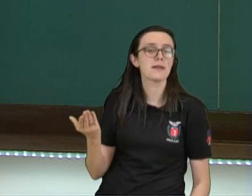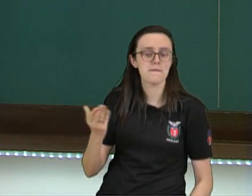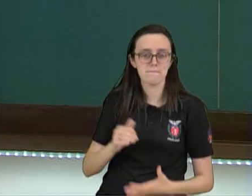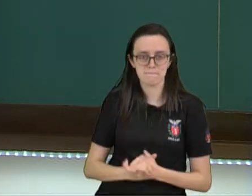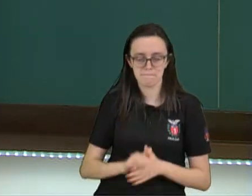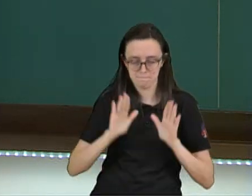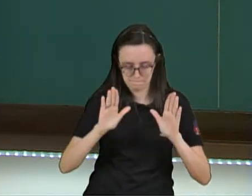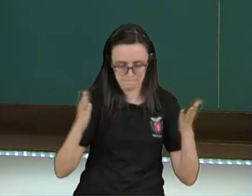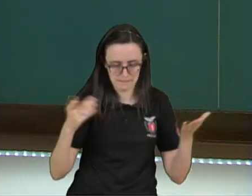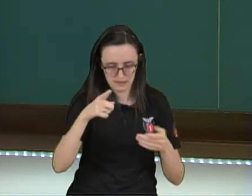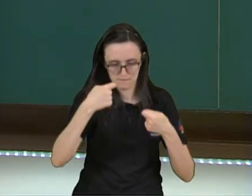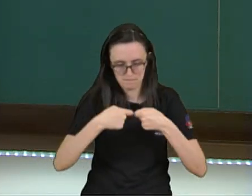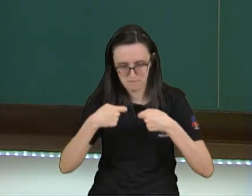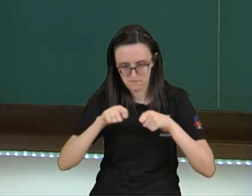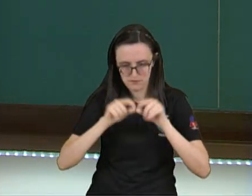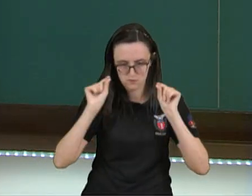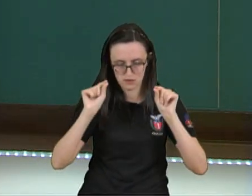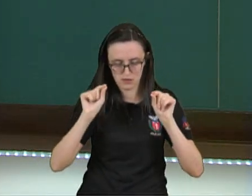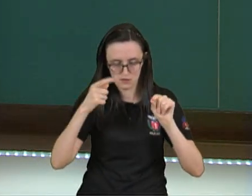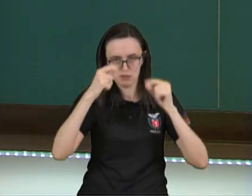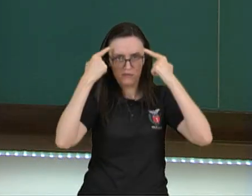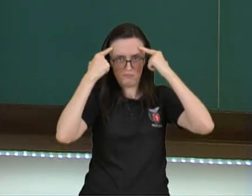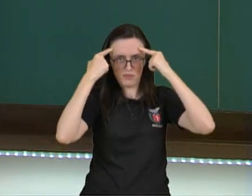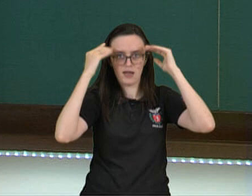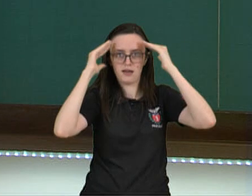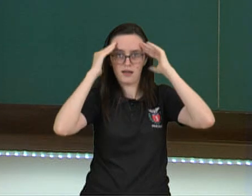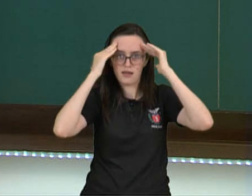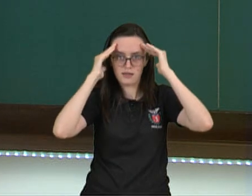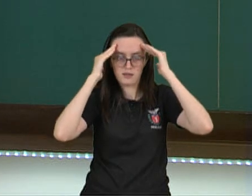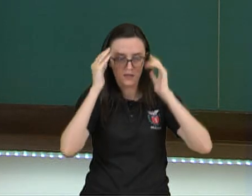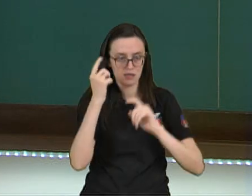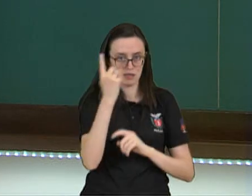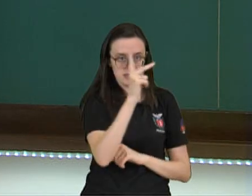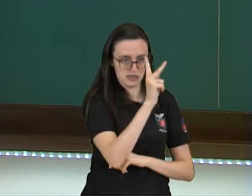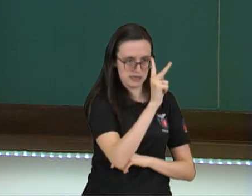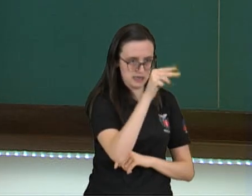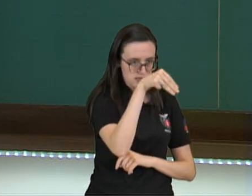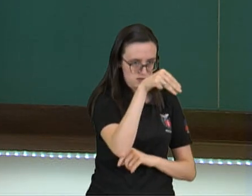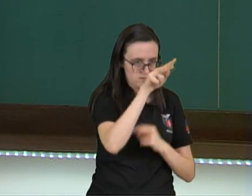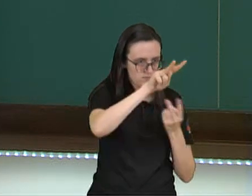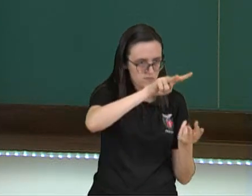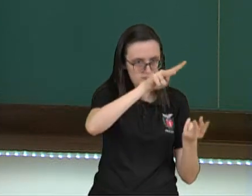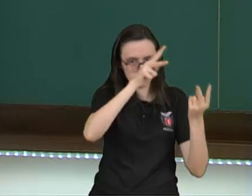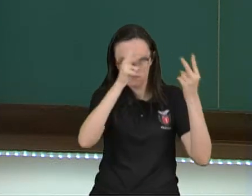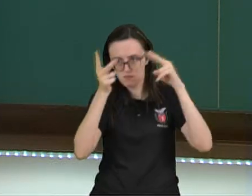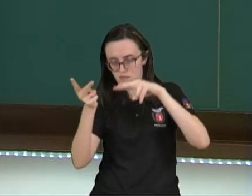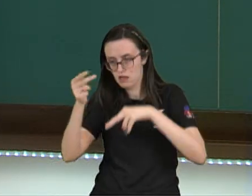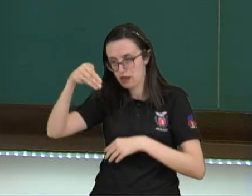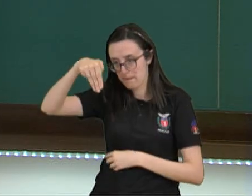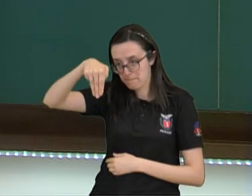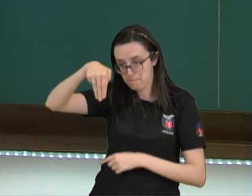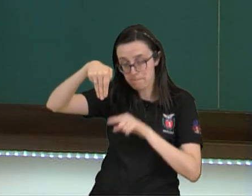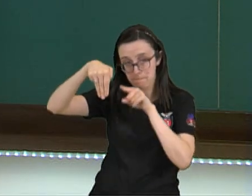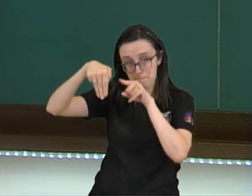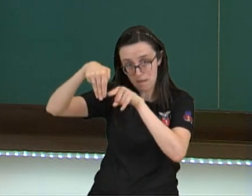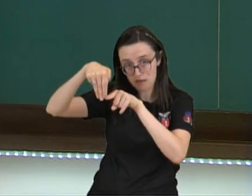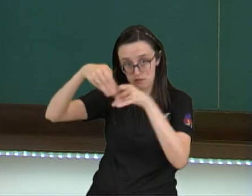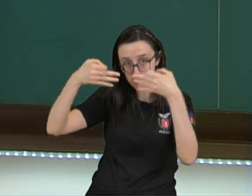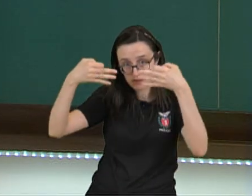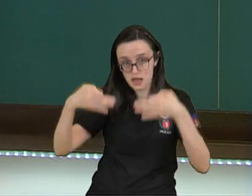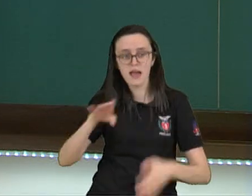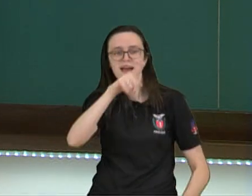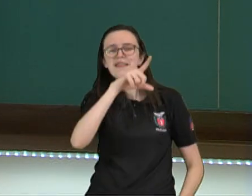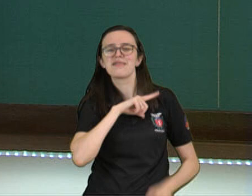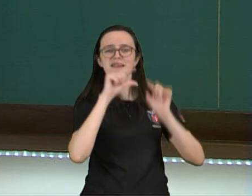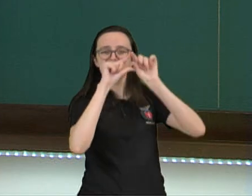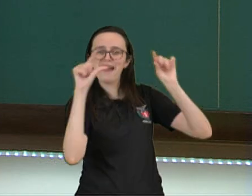Então agora o que você tem que fazer? Você tem que fazer uma relação entre quilômetros e metros e partir desse número que nós